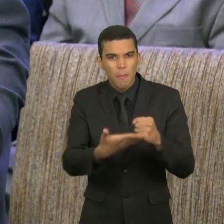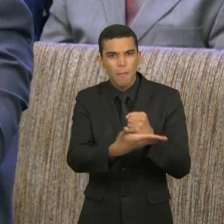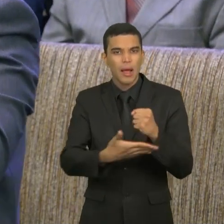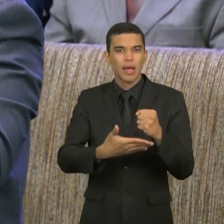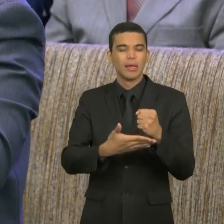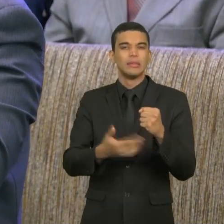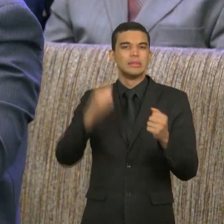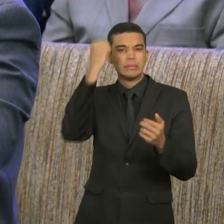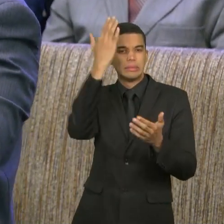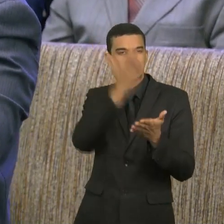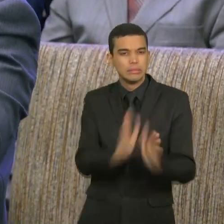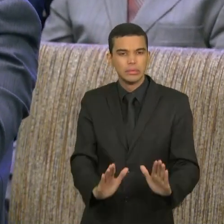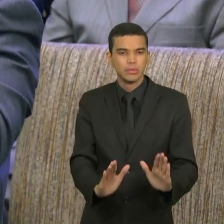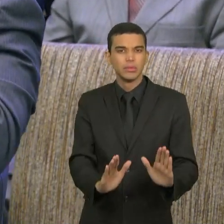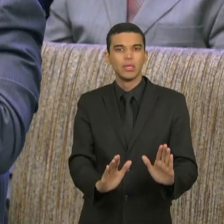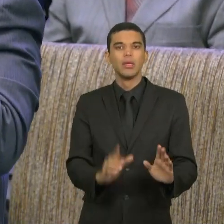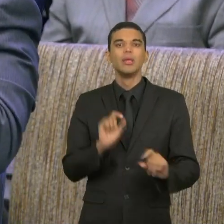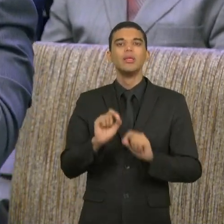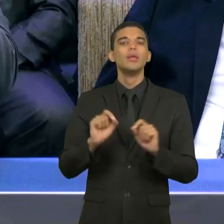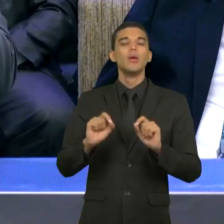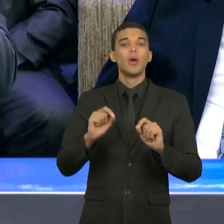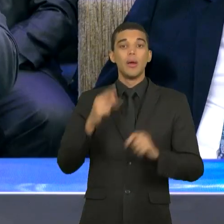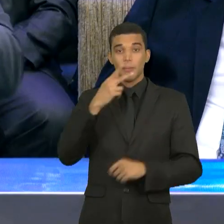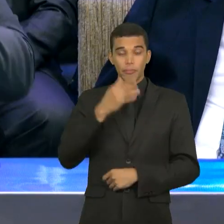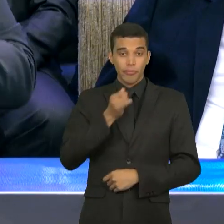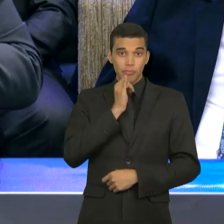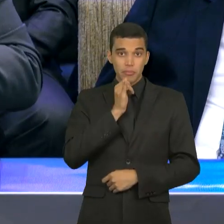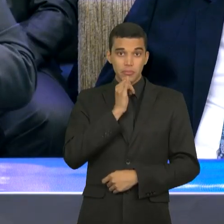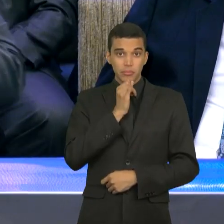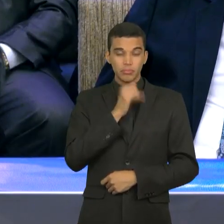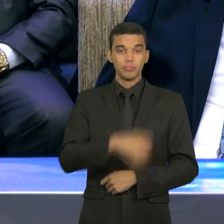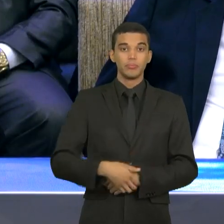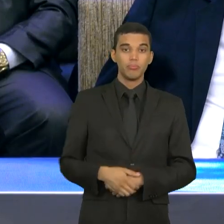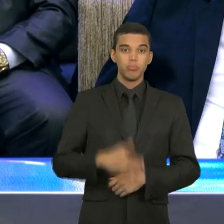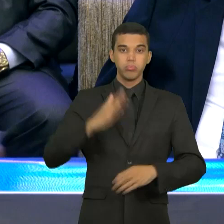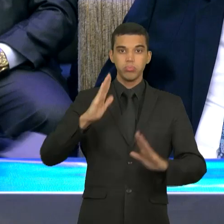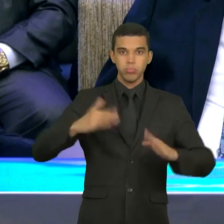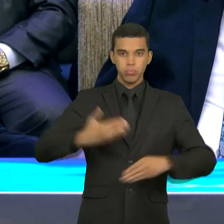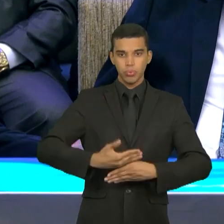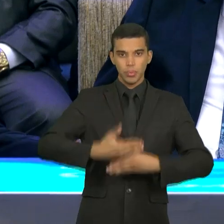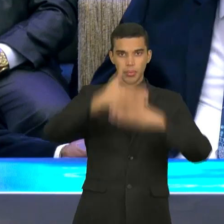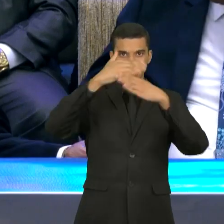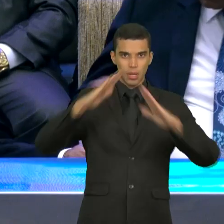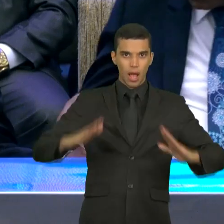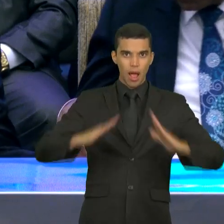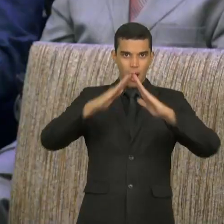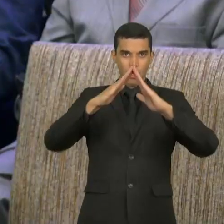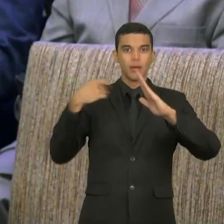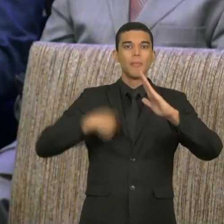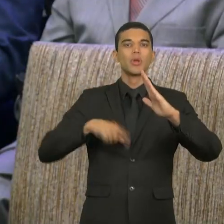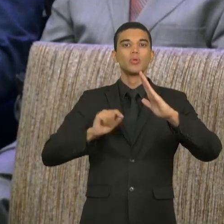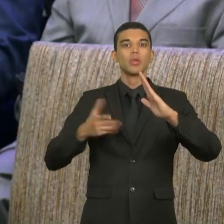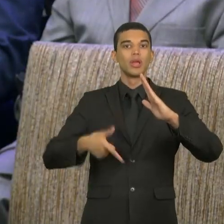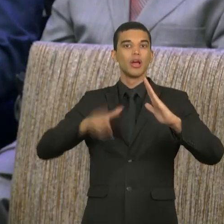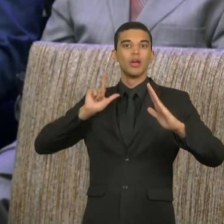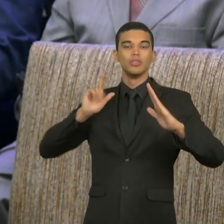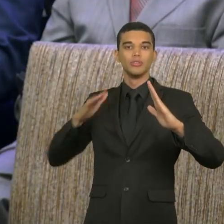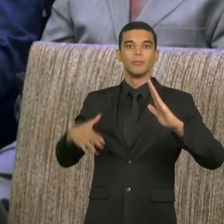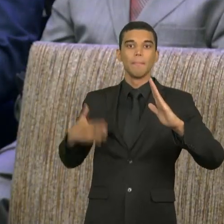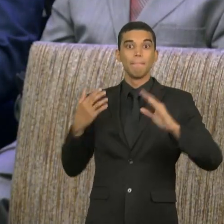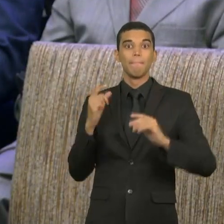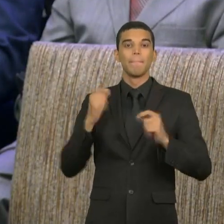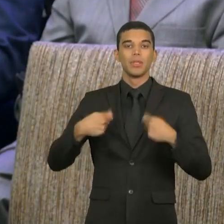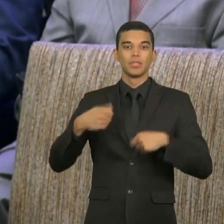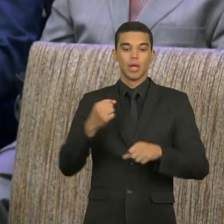significa preparar a casa para demolição atacar fundamentos significa quero